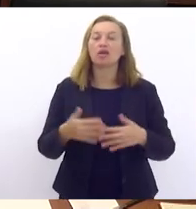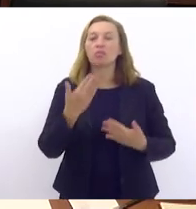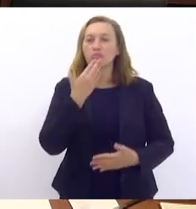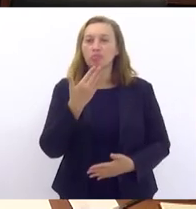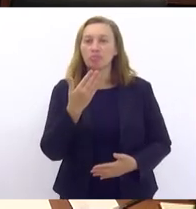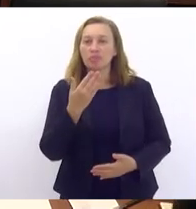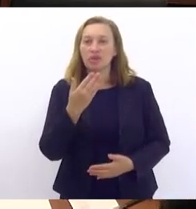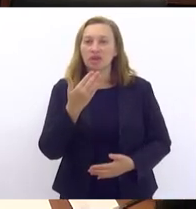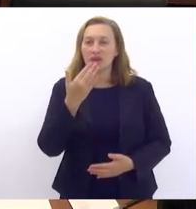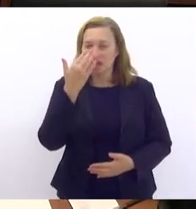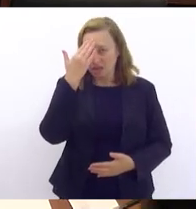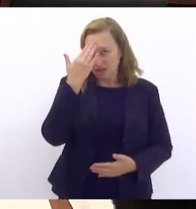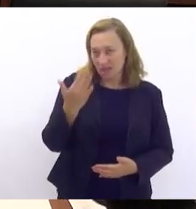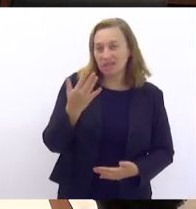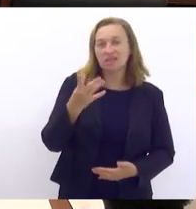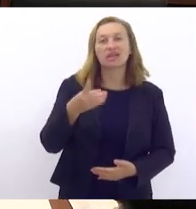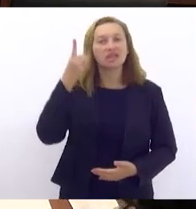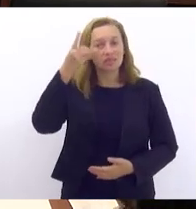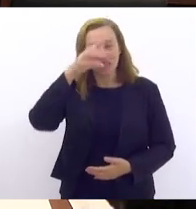a deputada